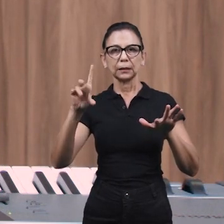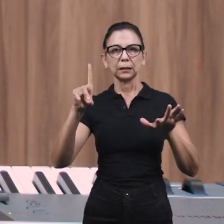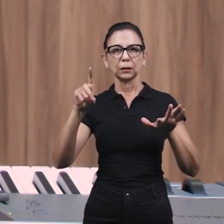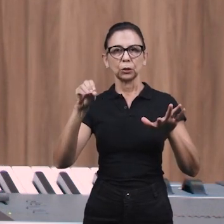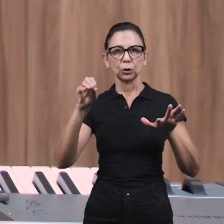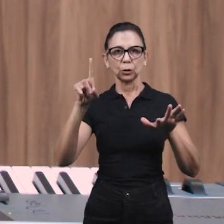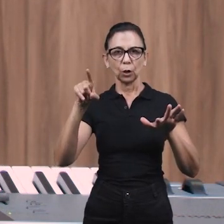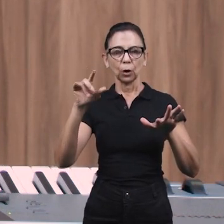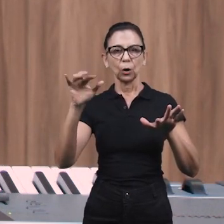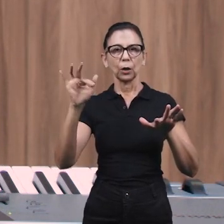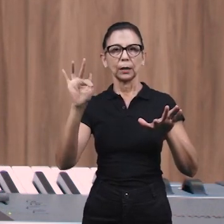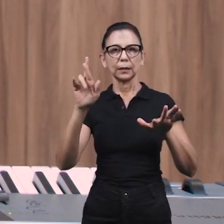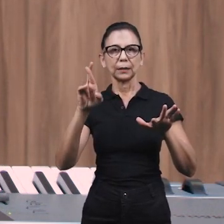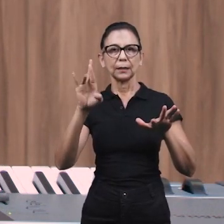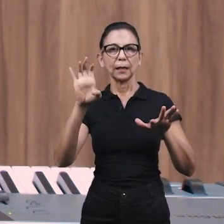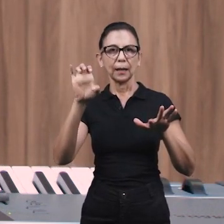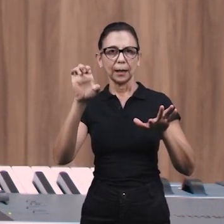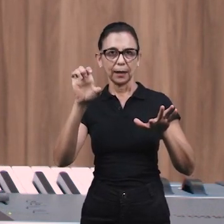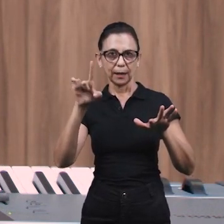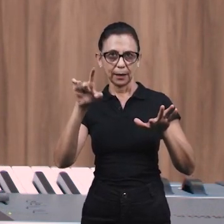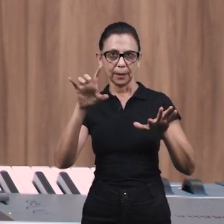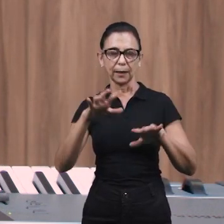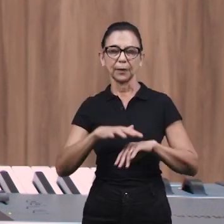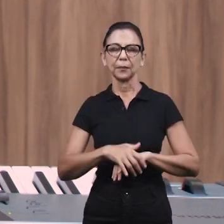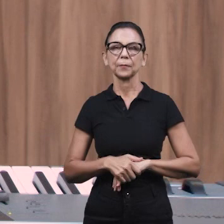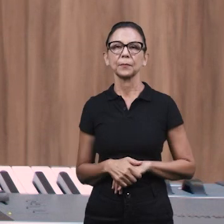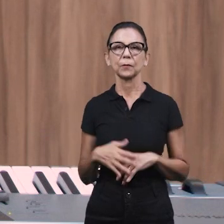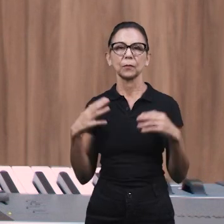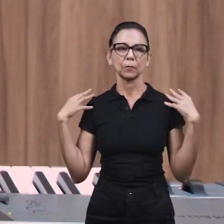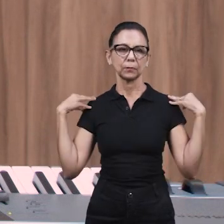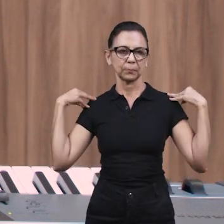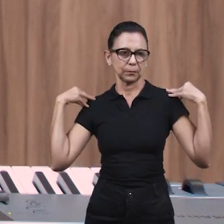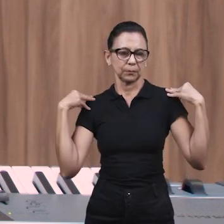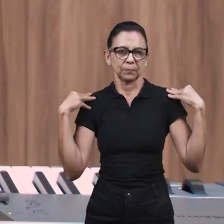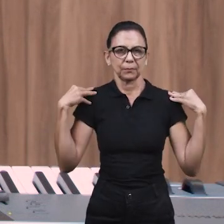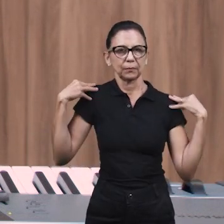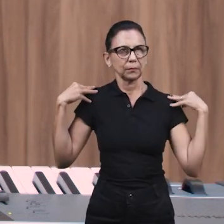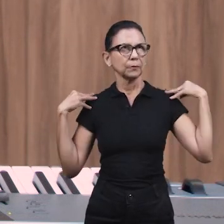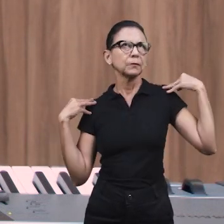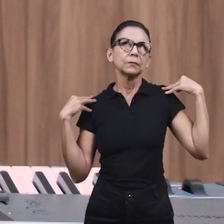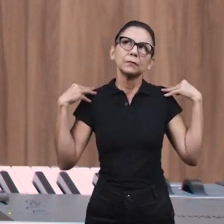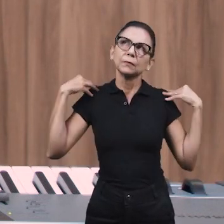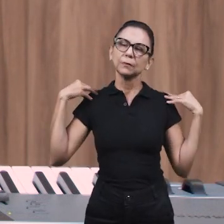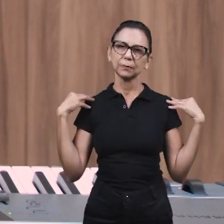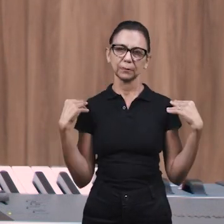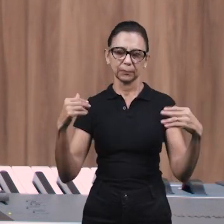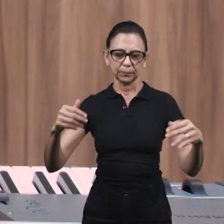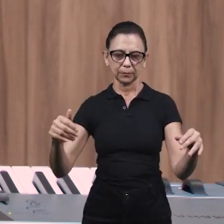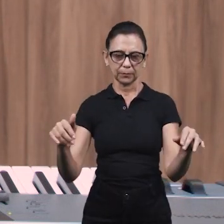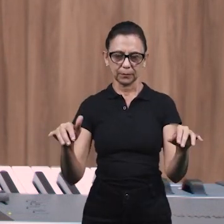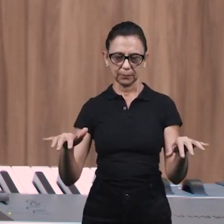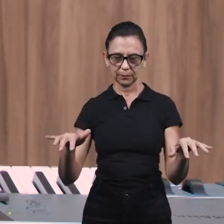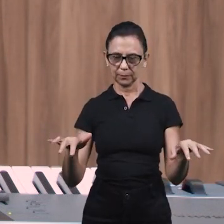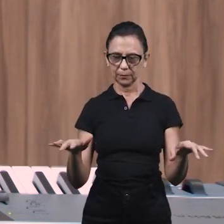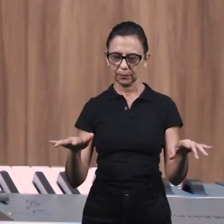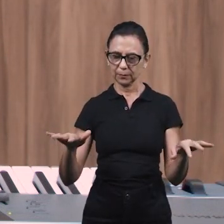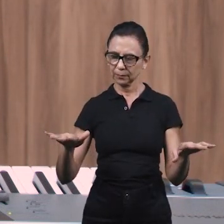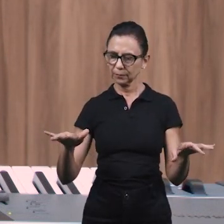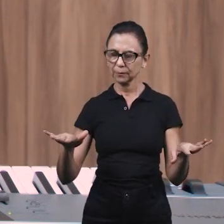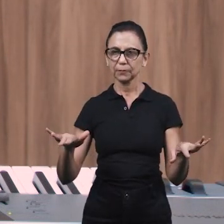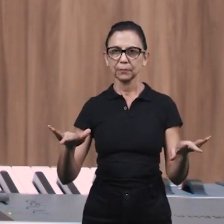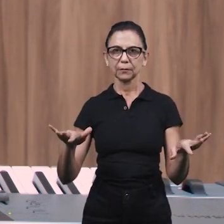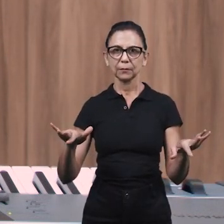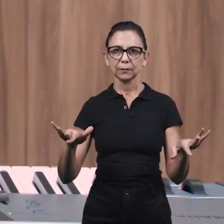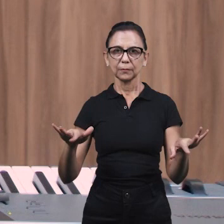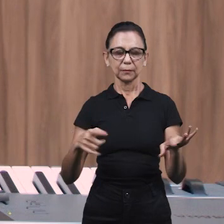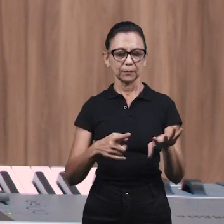o dedo 5 no Ré. Vamos observar se o nosso ombro está relaxado, se nosso pulso está na altura do cotovelo,